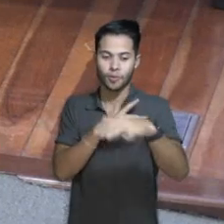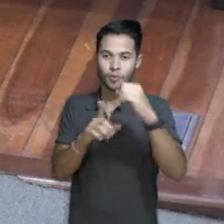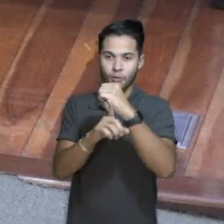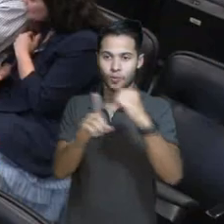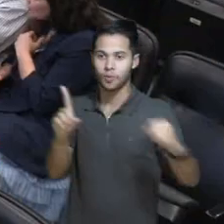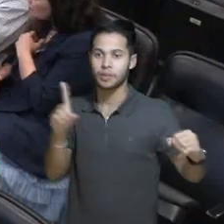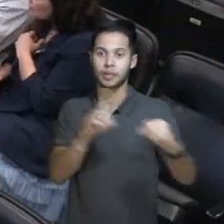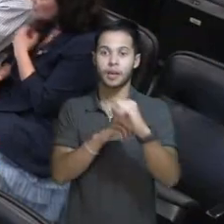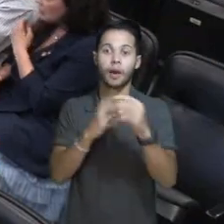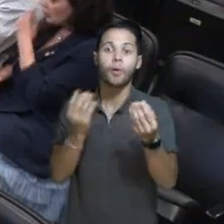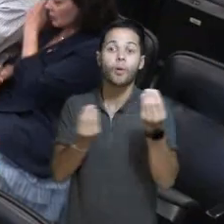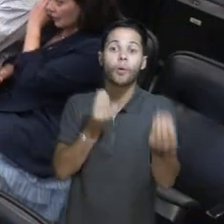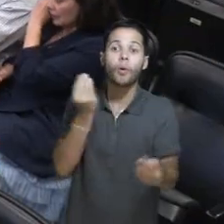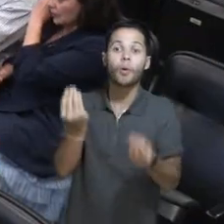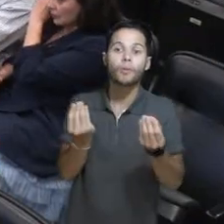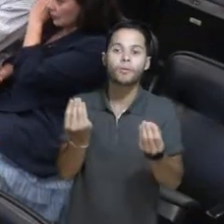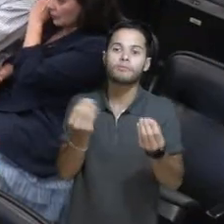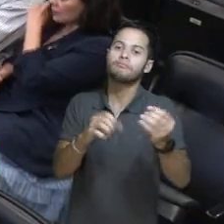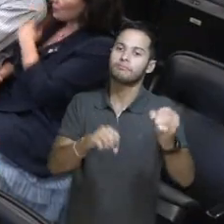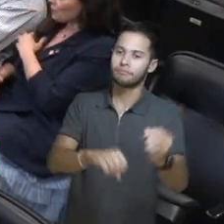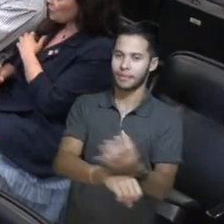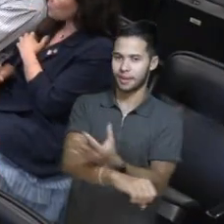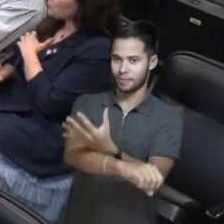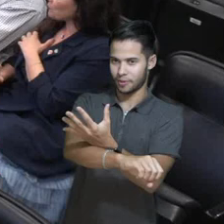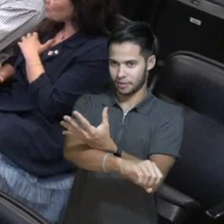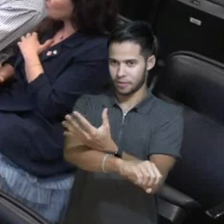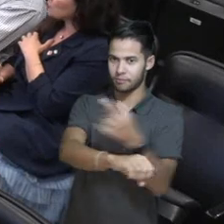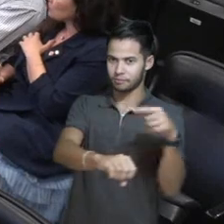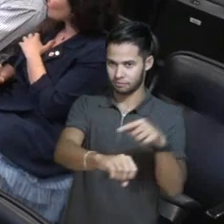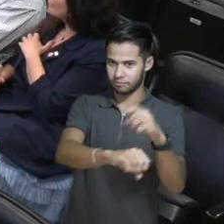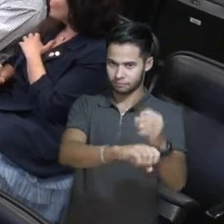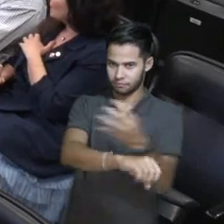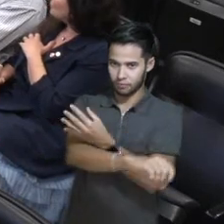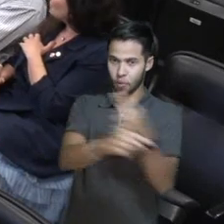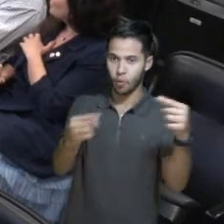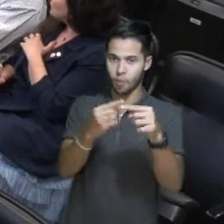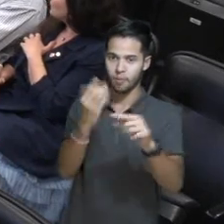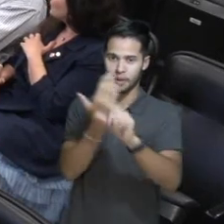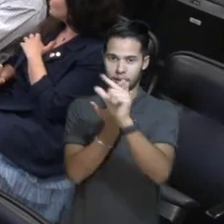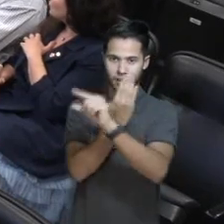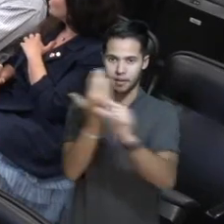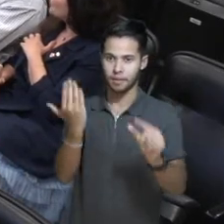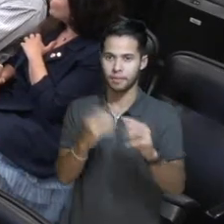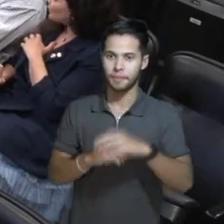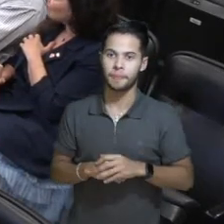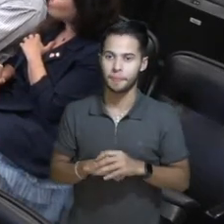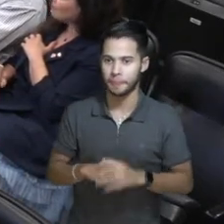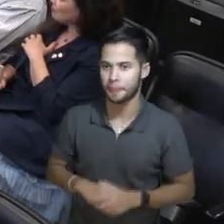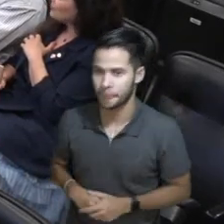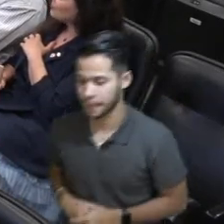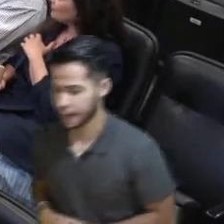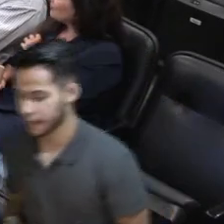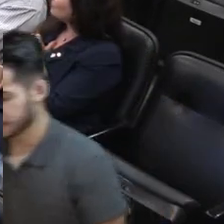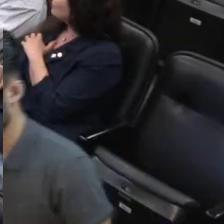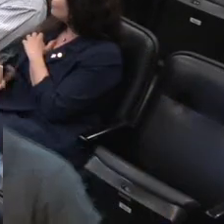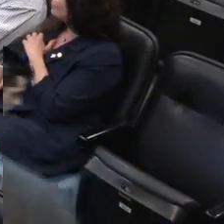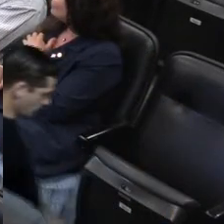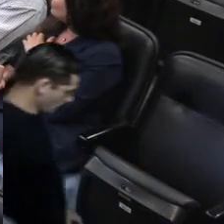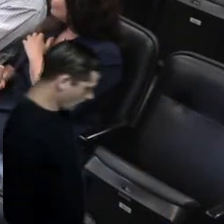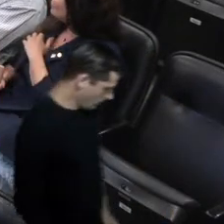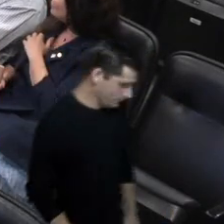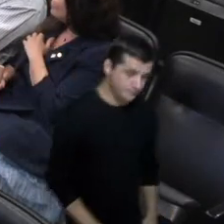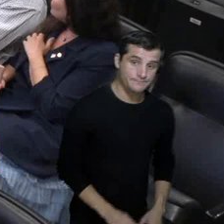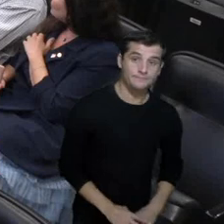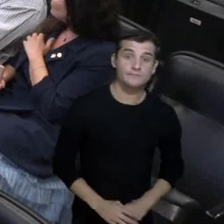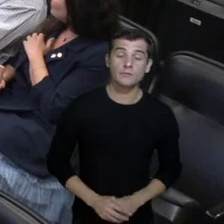pela emoção para esse autor já o piag ele vai dizer que o desenvolvimento moral e cognitivo e